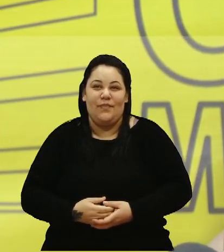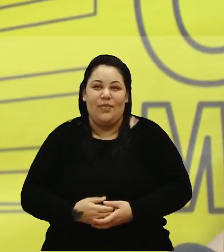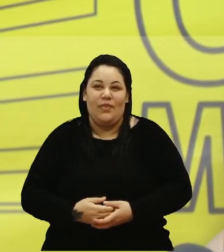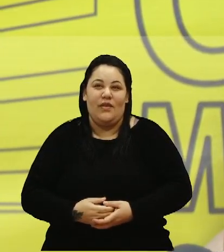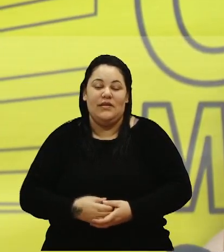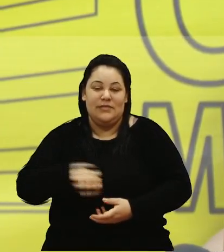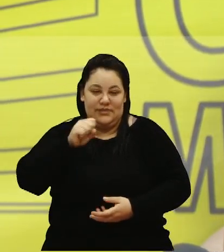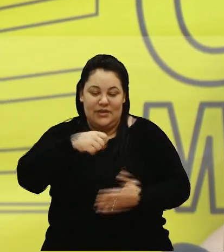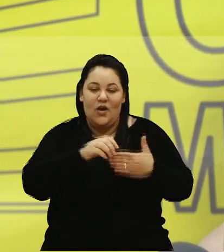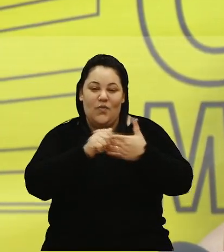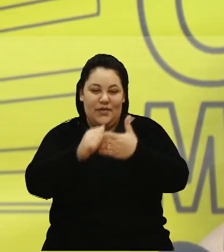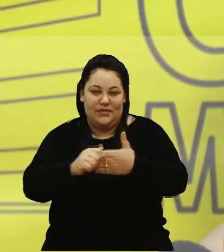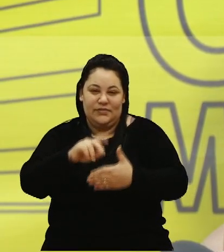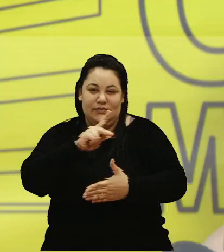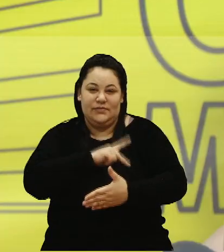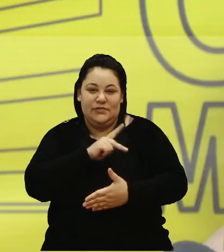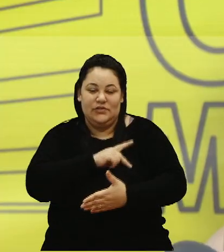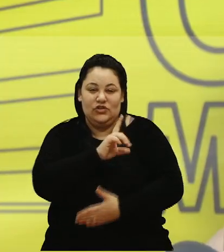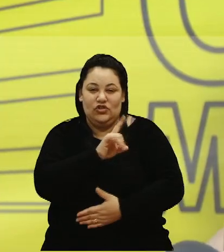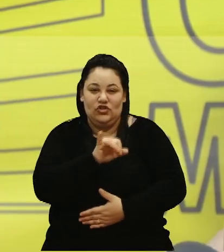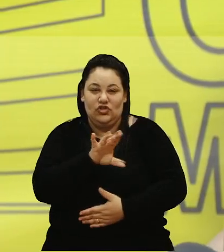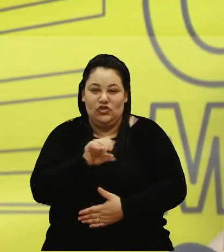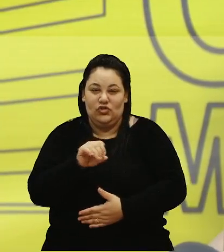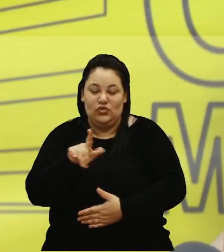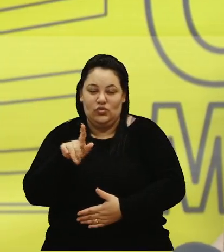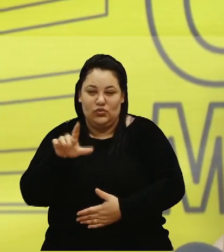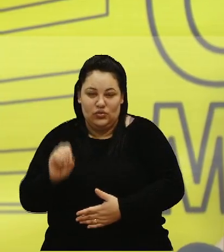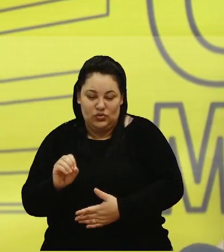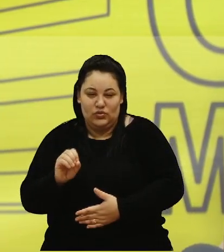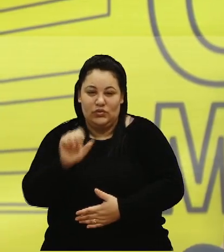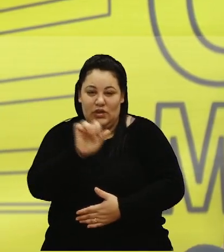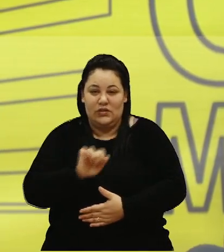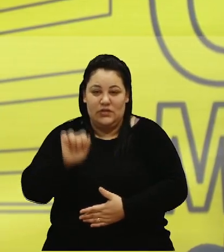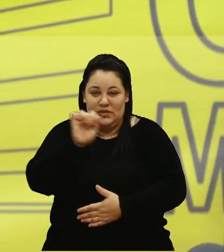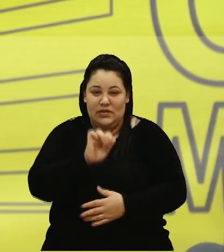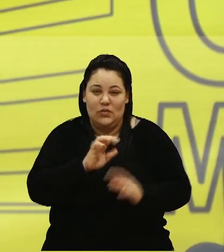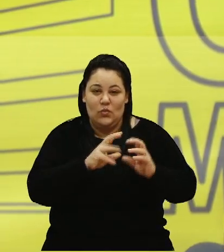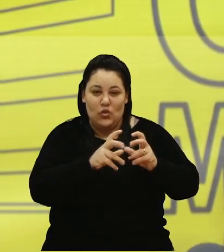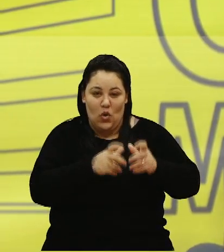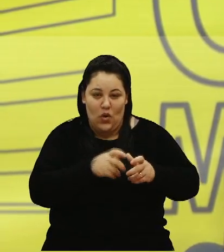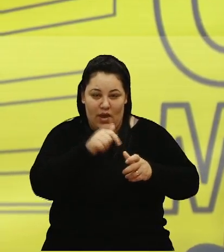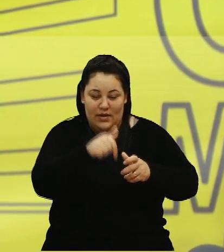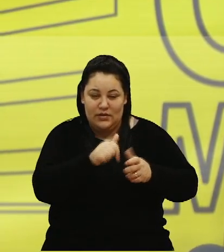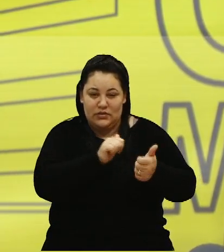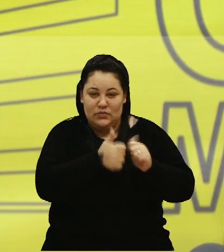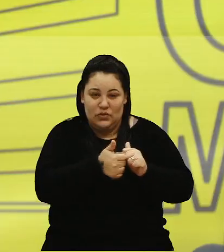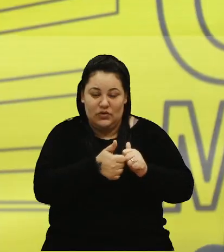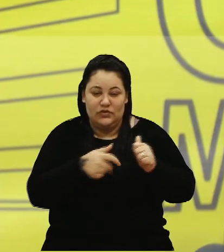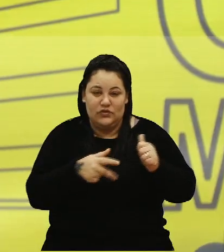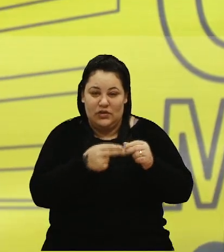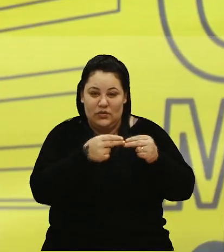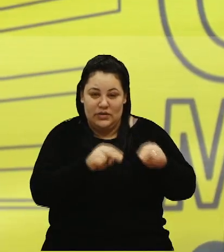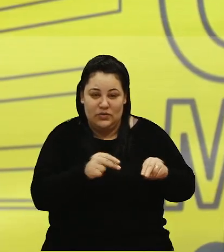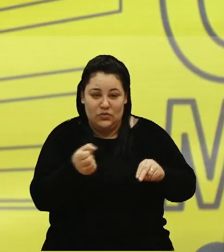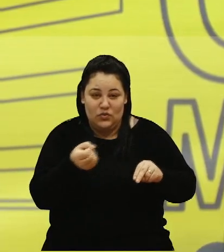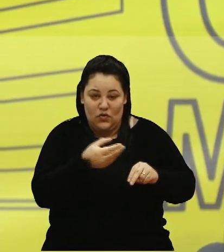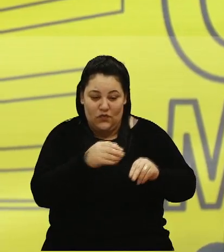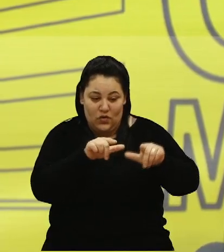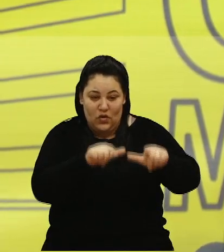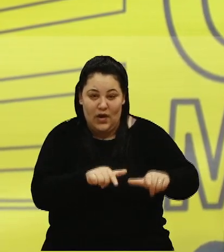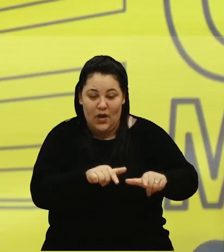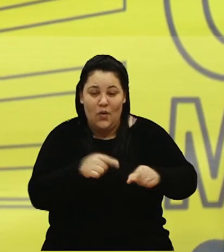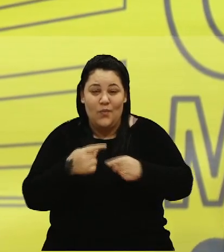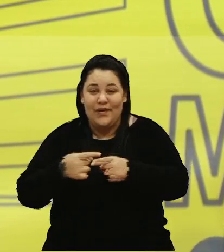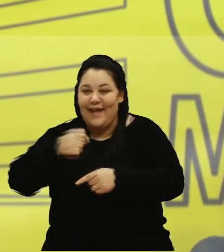acompanhado do presidente Diogo Schmidt, presidente da Associação Caxiense Esporte Automotor, a gente foi, então, na inauguração da nova sede. A sede